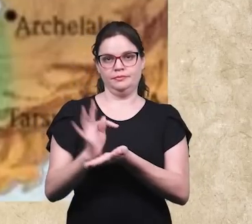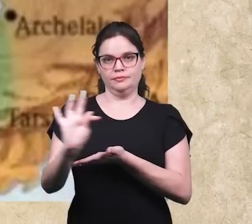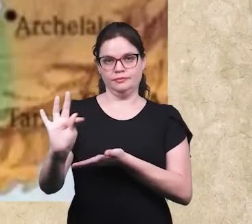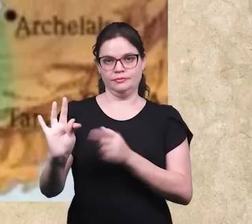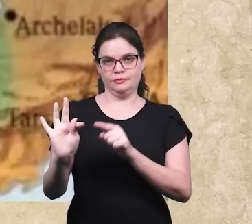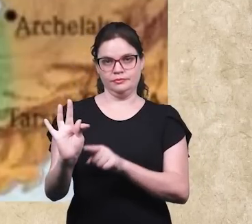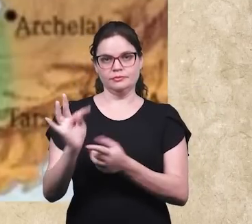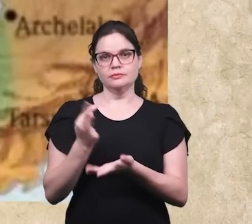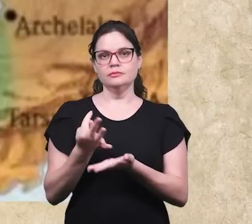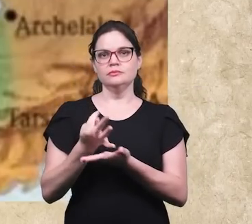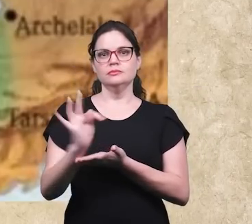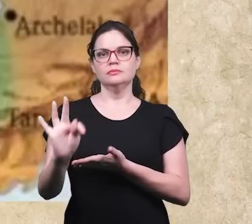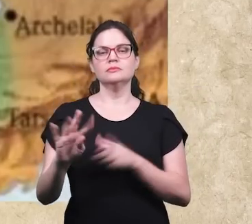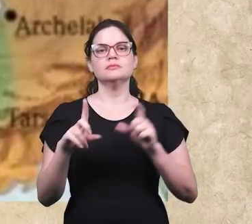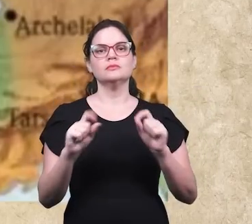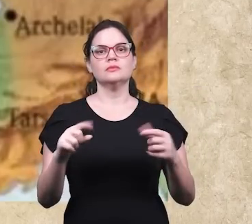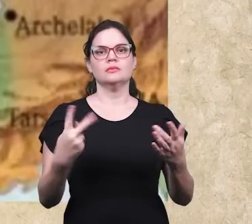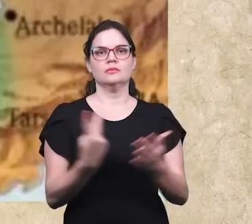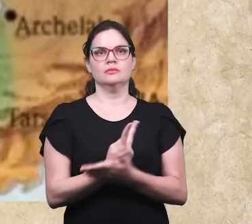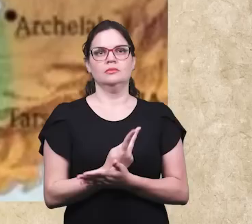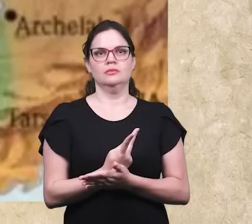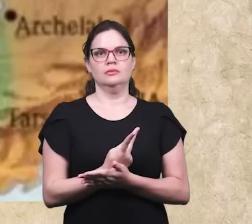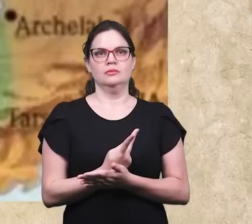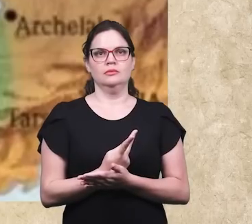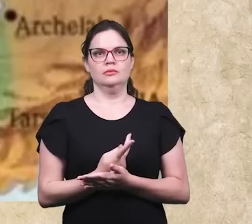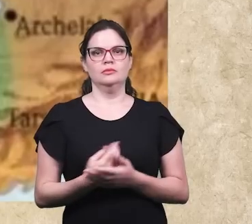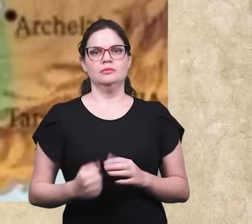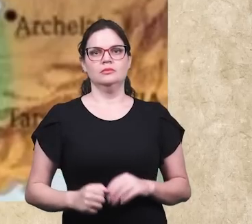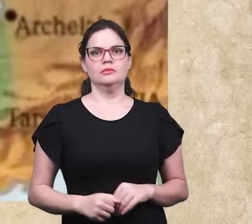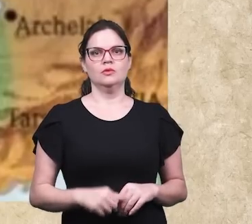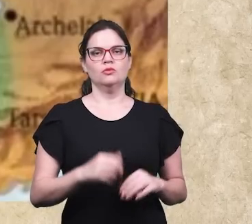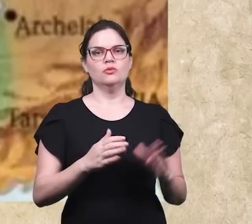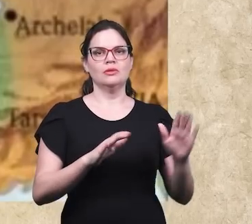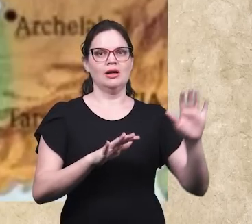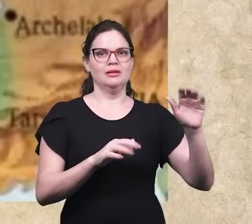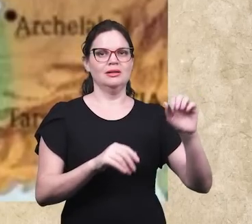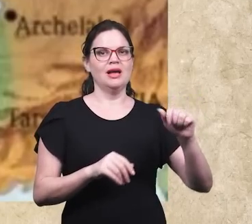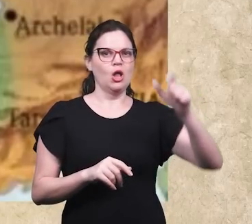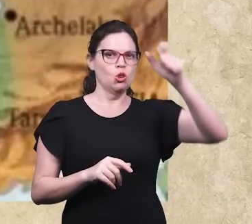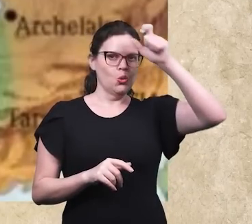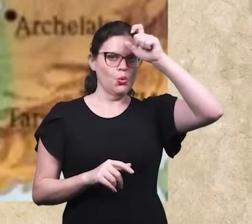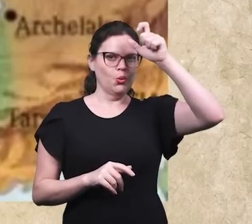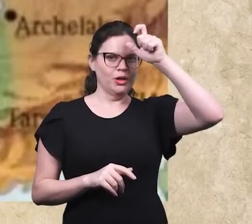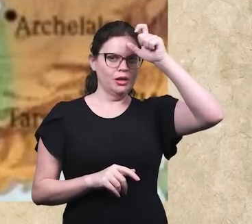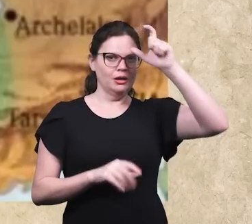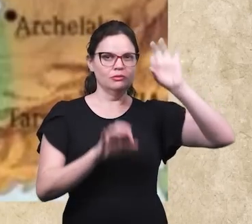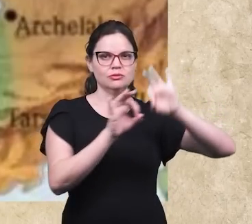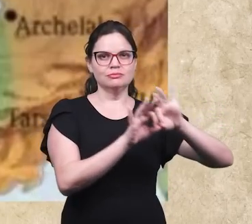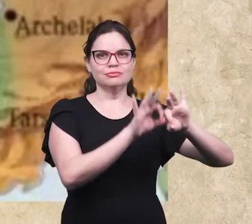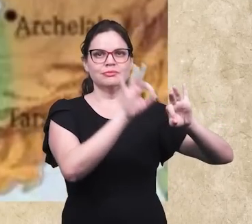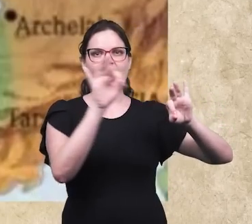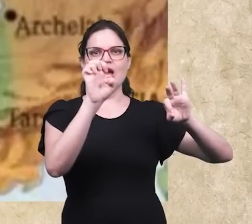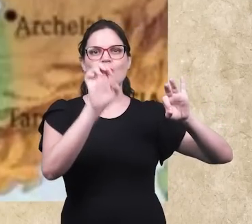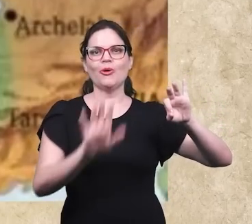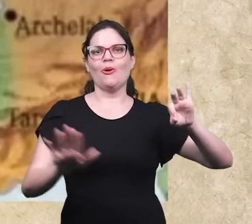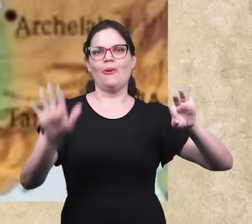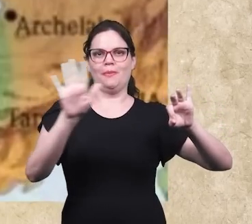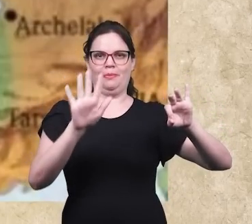Tessalônica atravessou o Estreito de Bósforo ali, foi para o outro lado, o lado